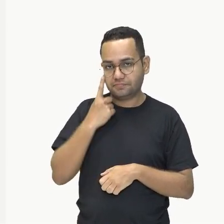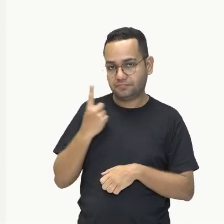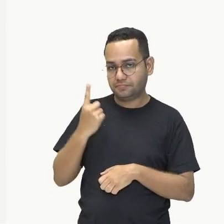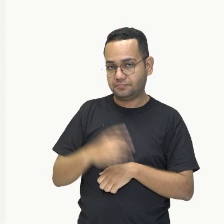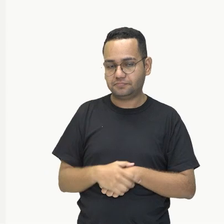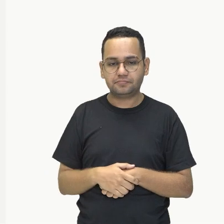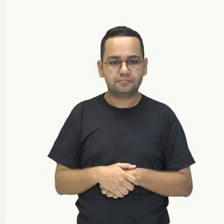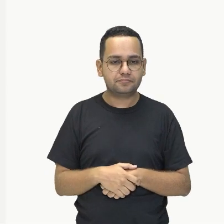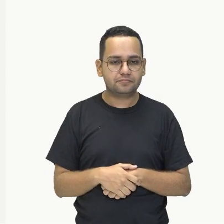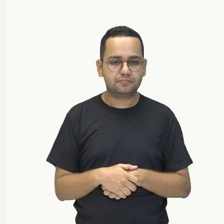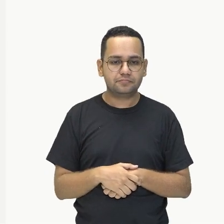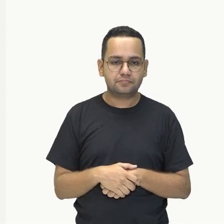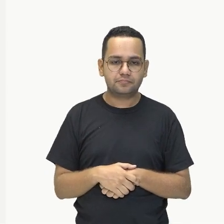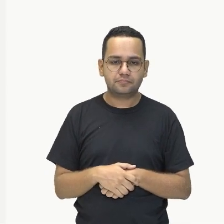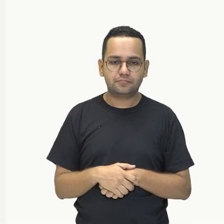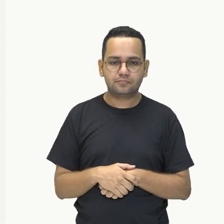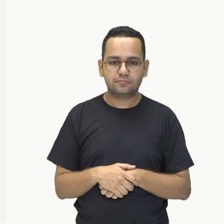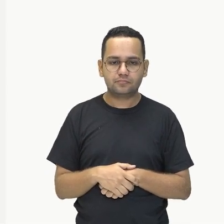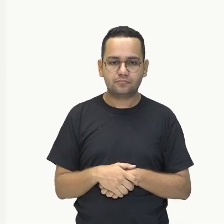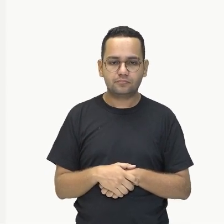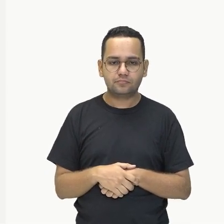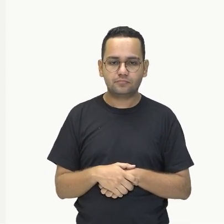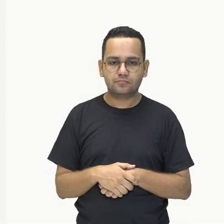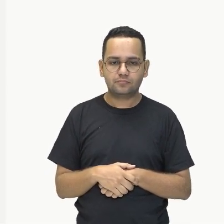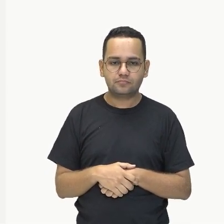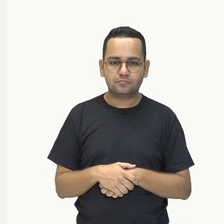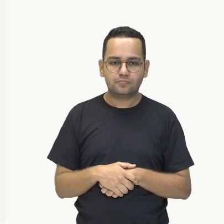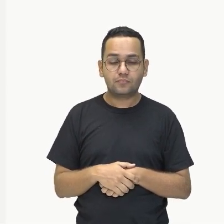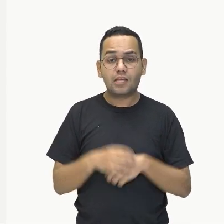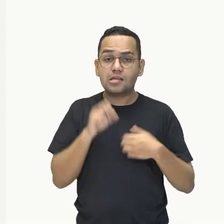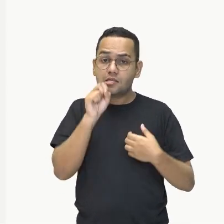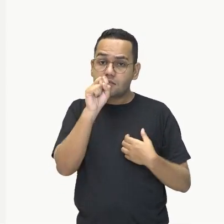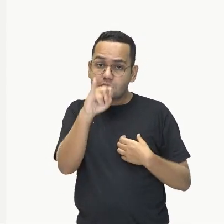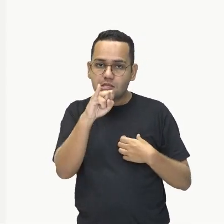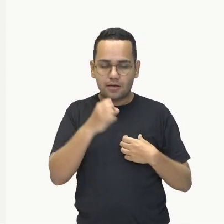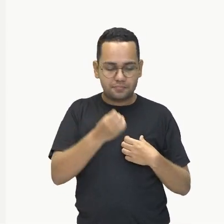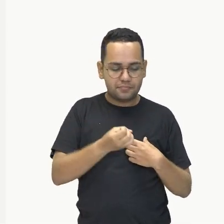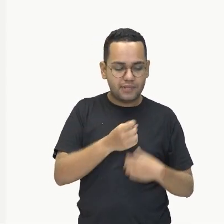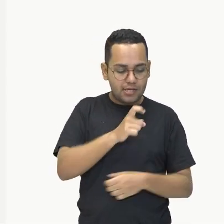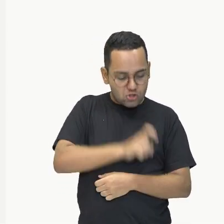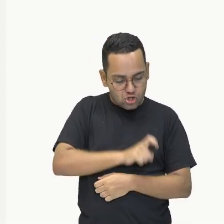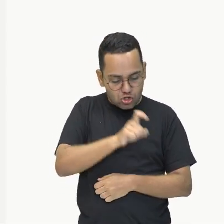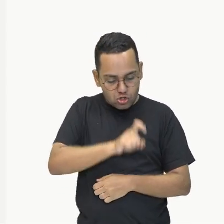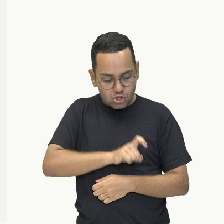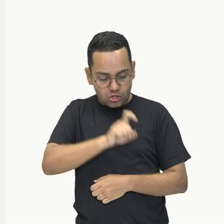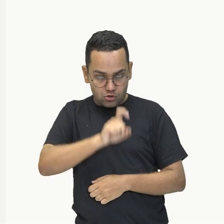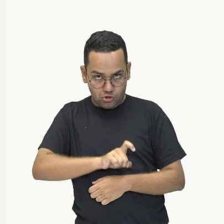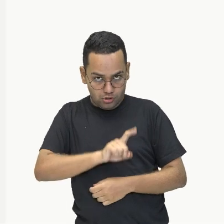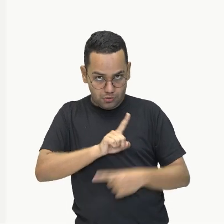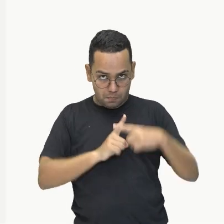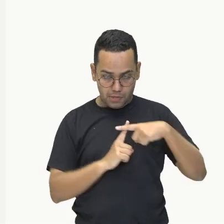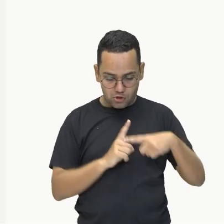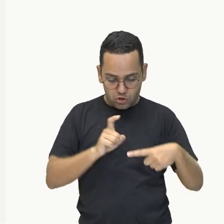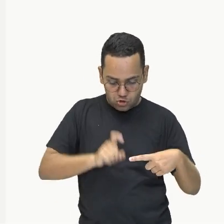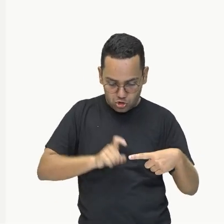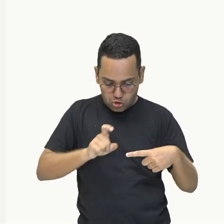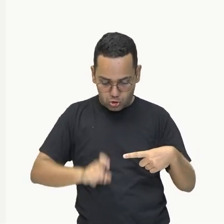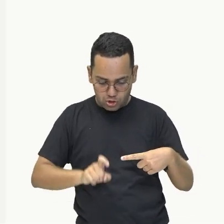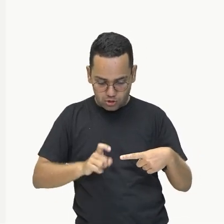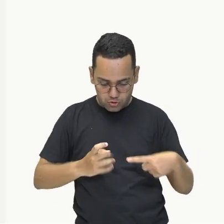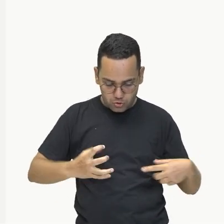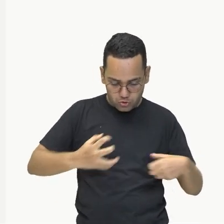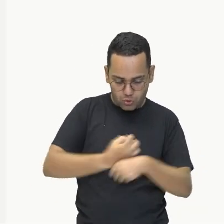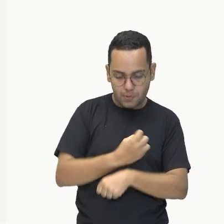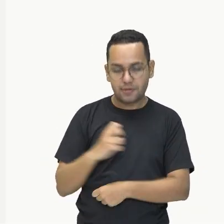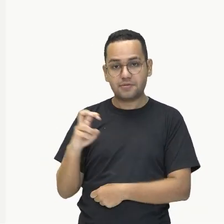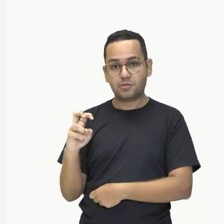e eu vou somar com mais 2x, no final eu vou ficar com 5x, certo?